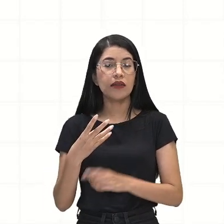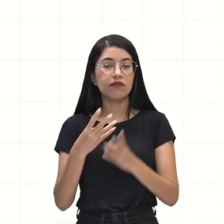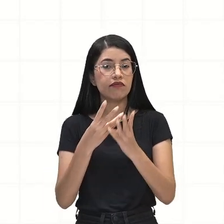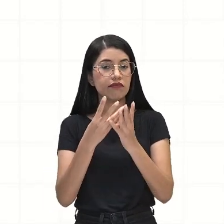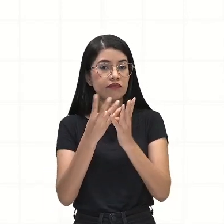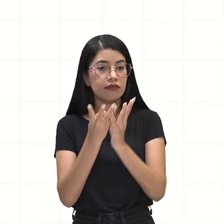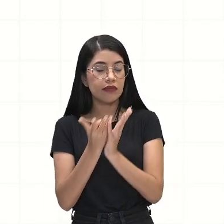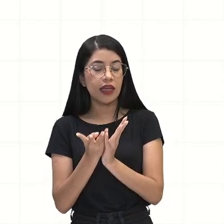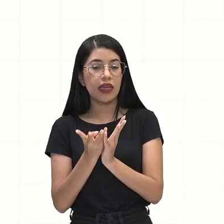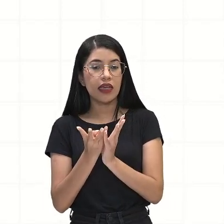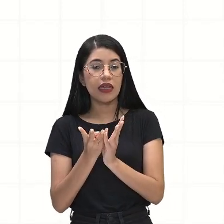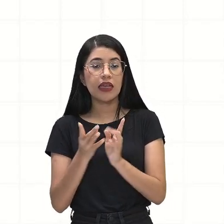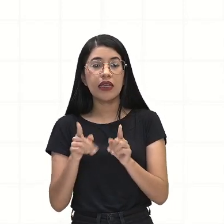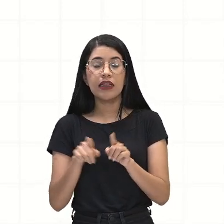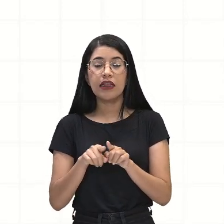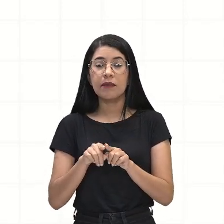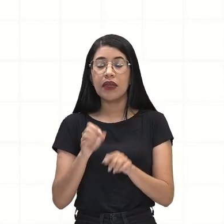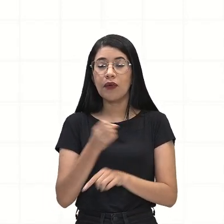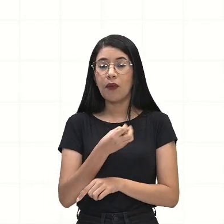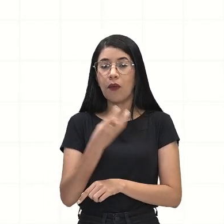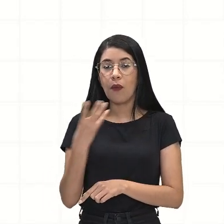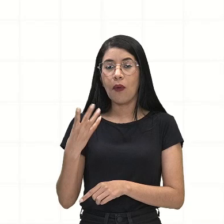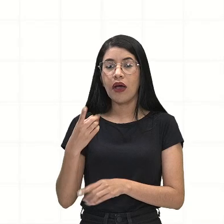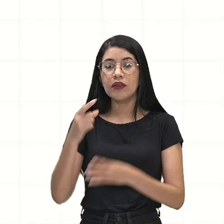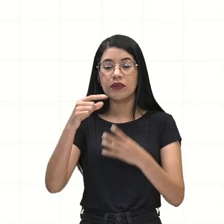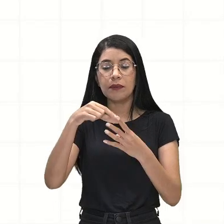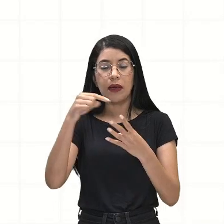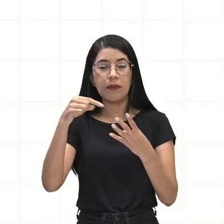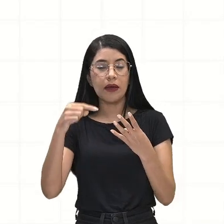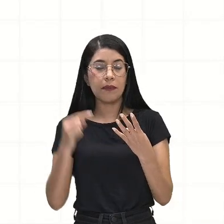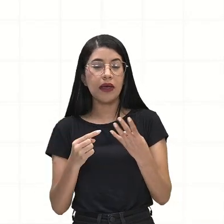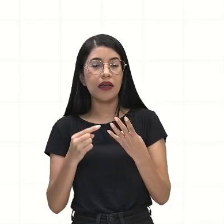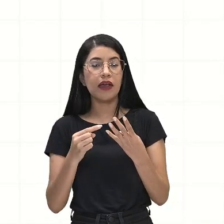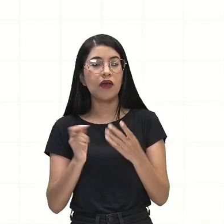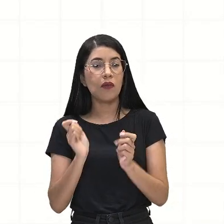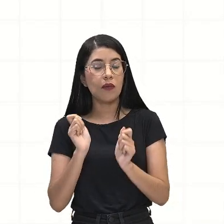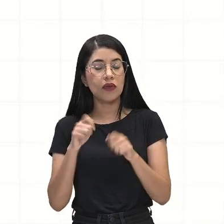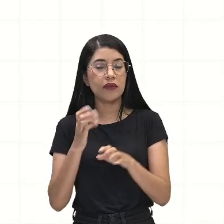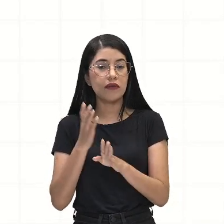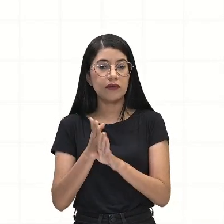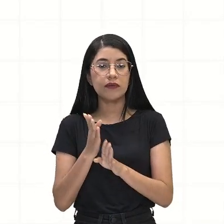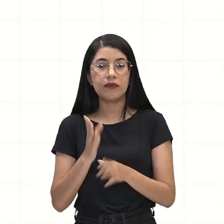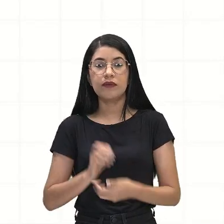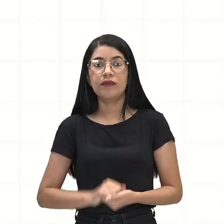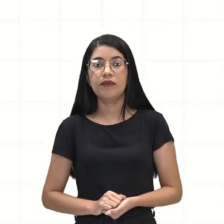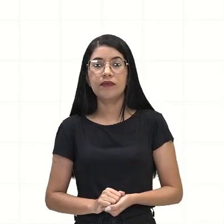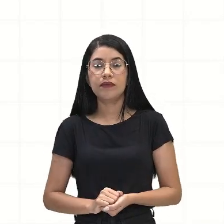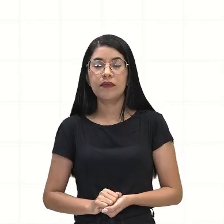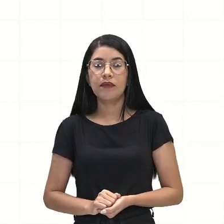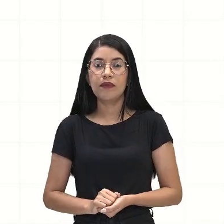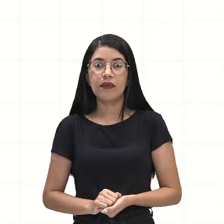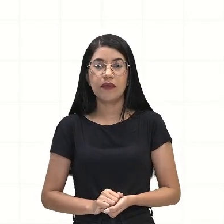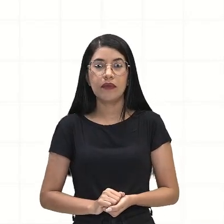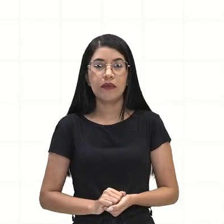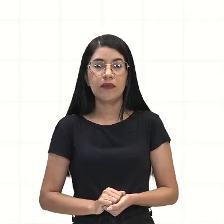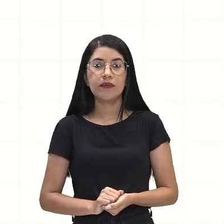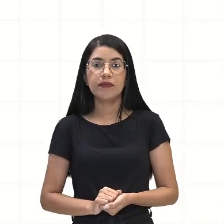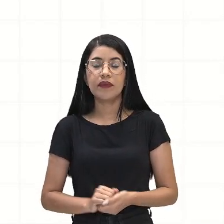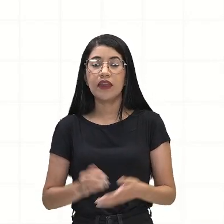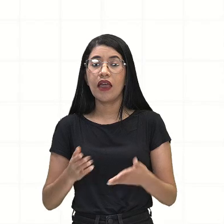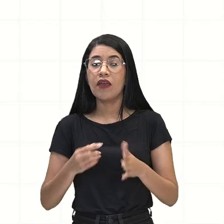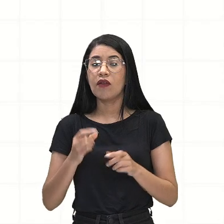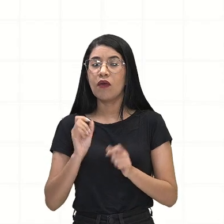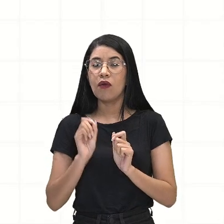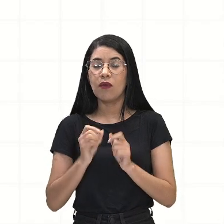espaço amostral e a quantidade de elementos do evento, né? Aí eu vou colocar 52